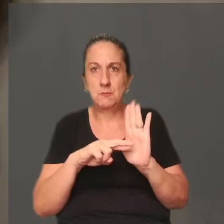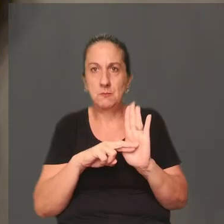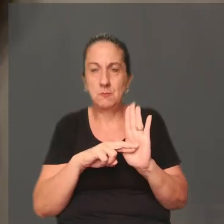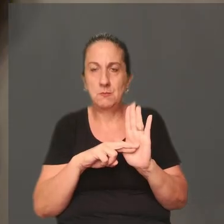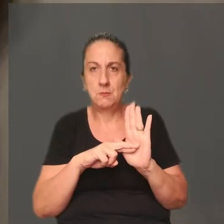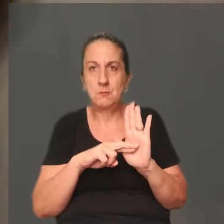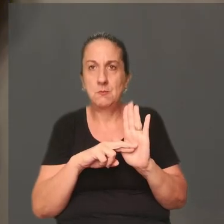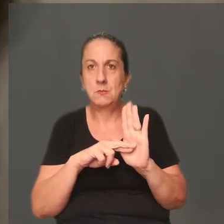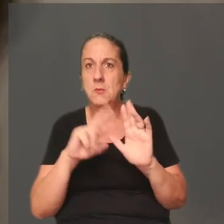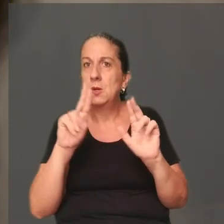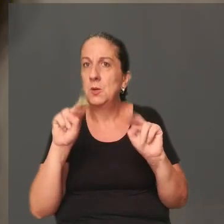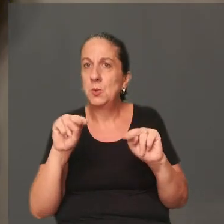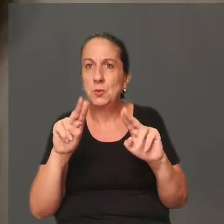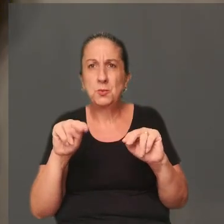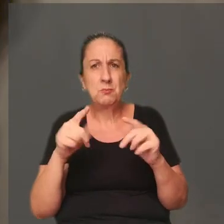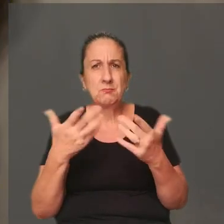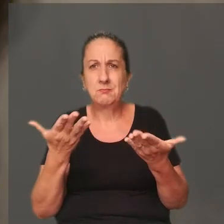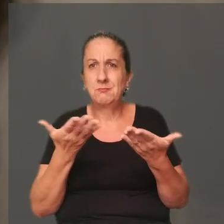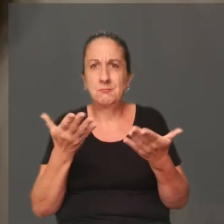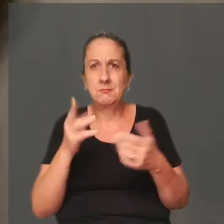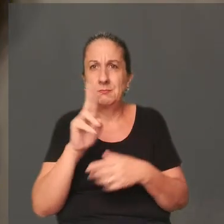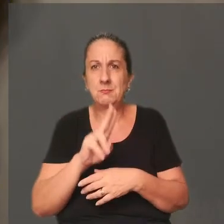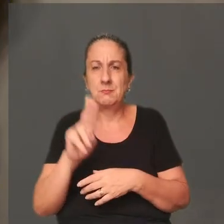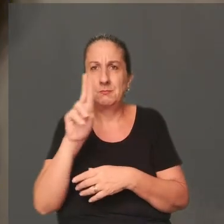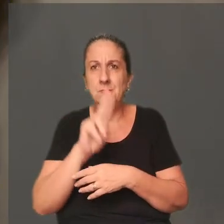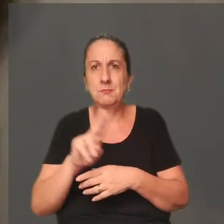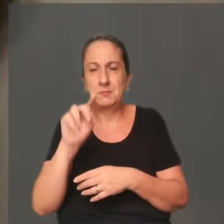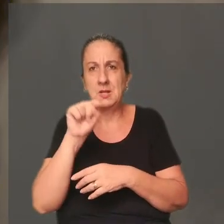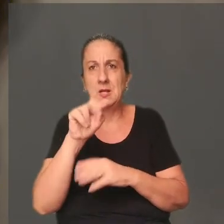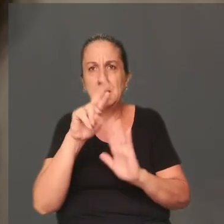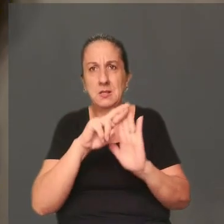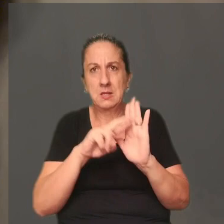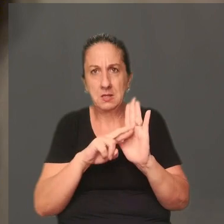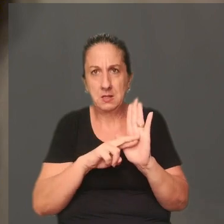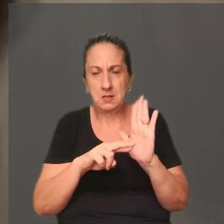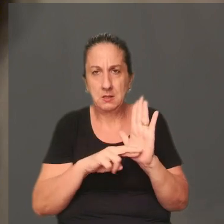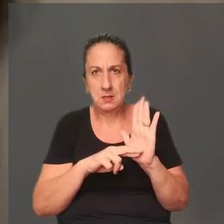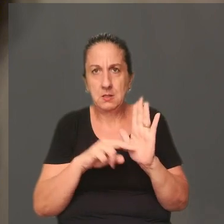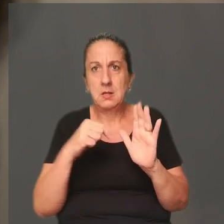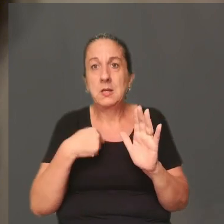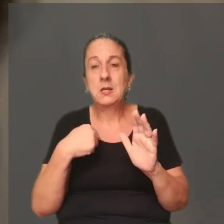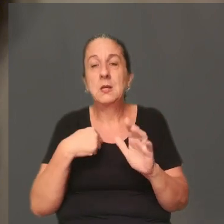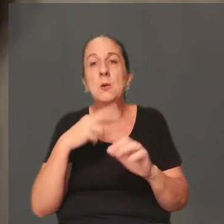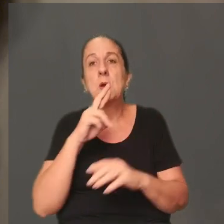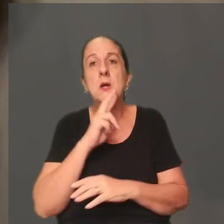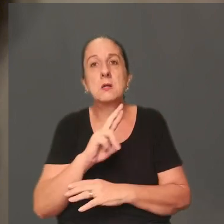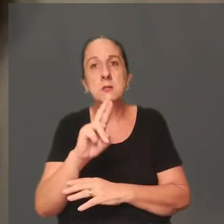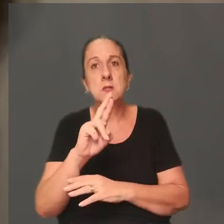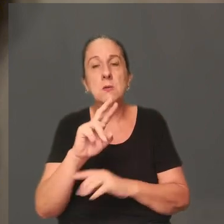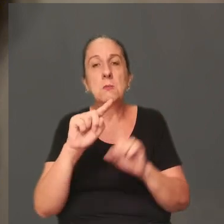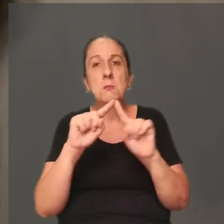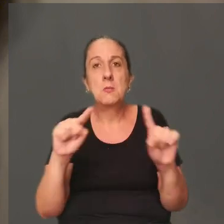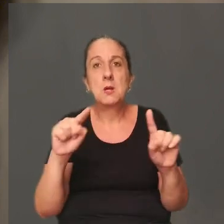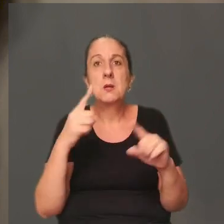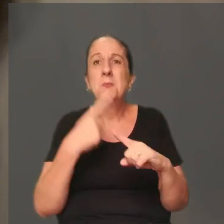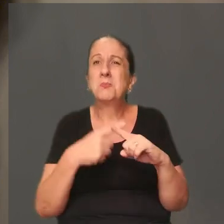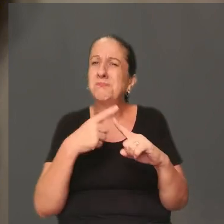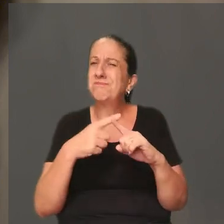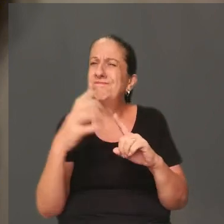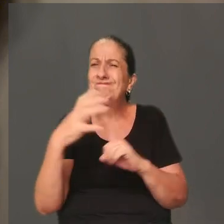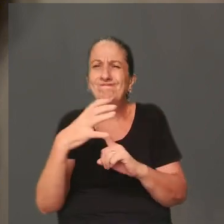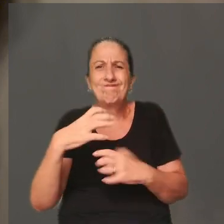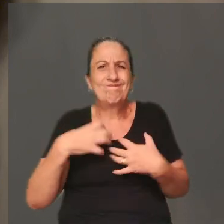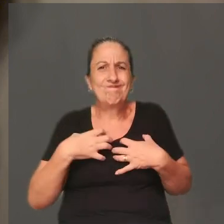norma e nunca pretendi usar essa norma. Não porque eu esteja com a razão, mas